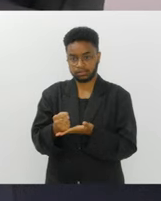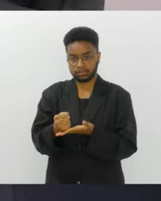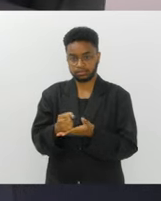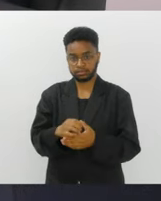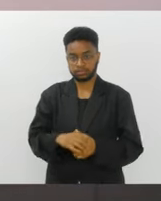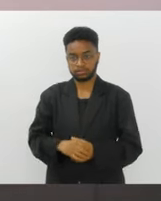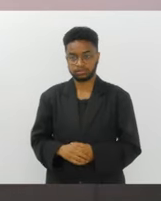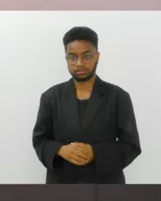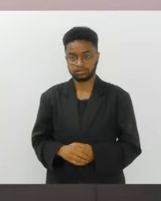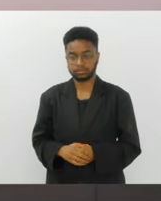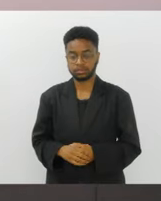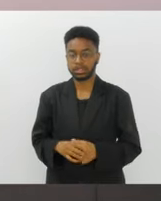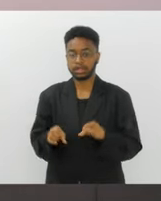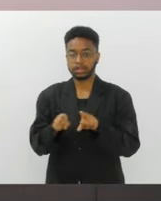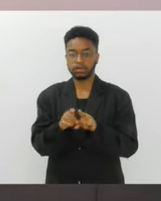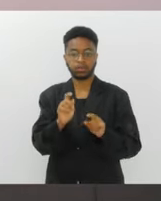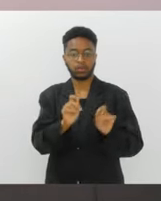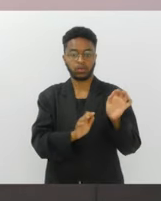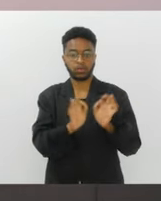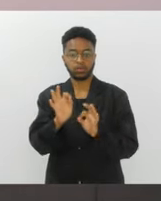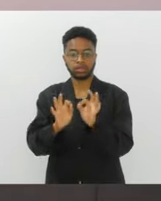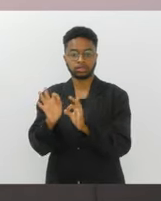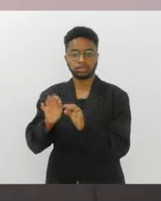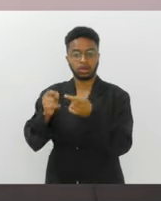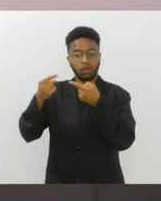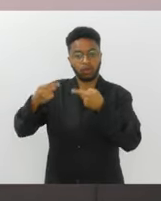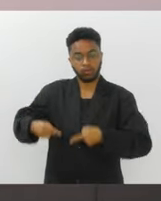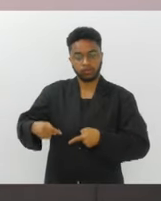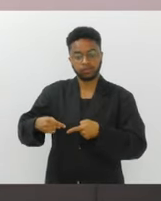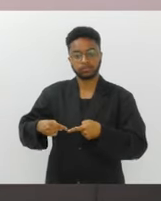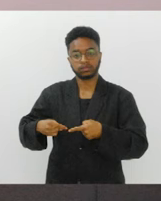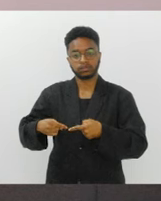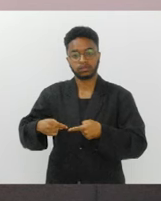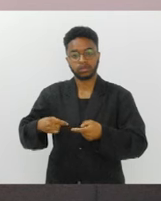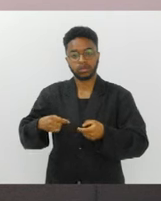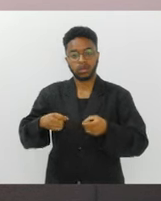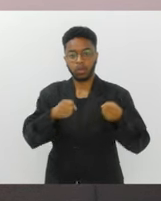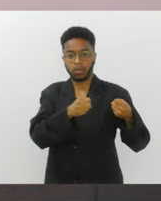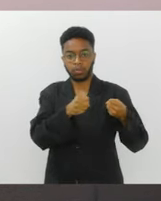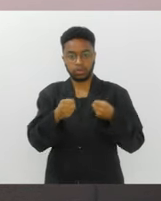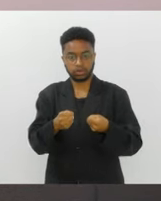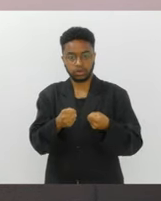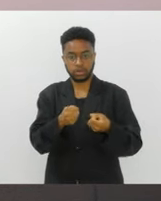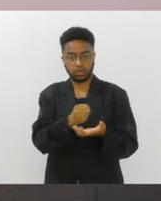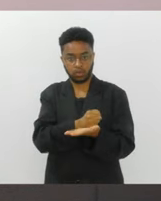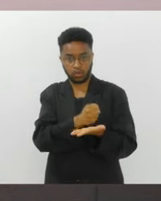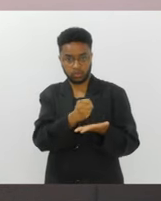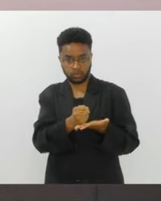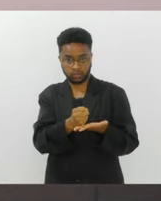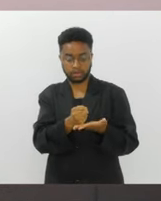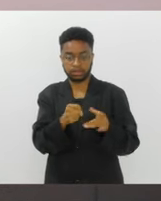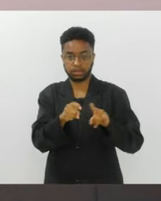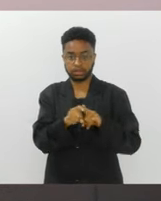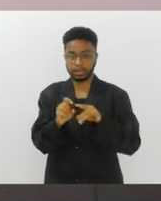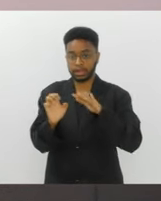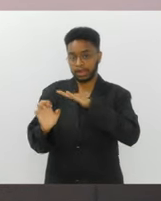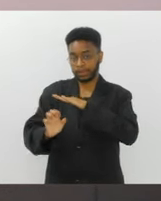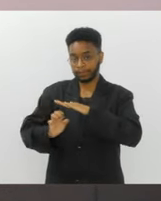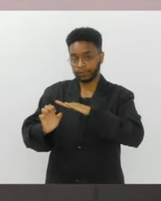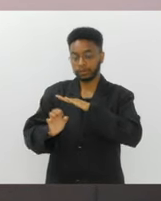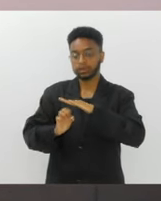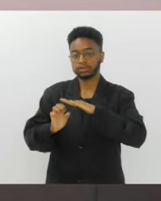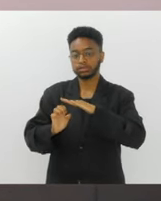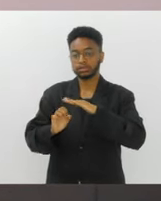e modular os conflitos entre o poder concedente a concessionária